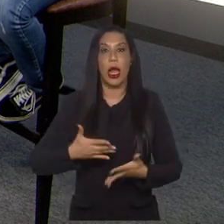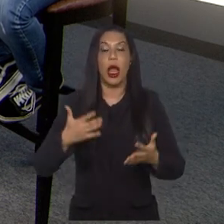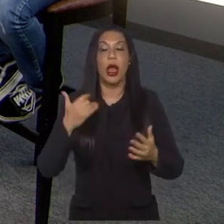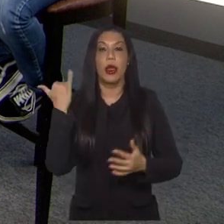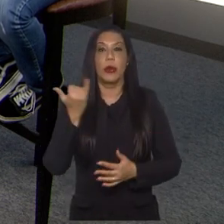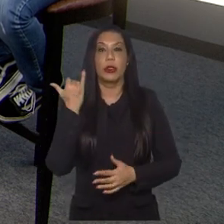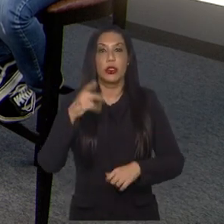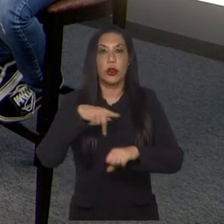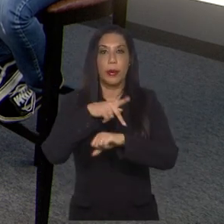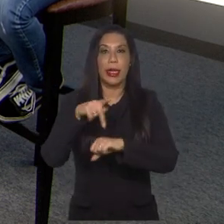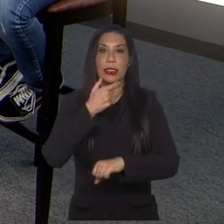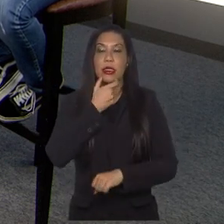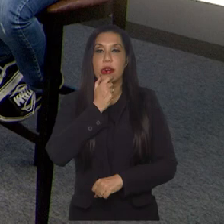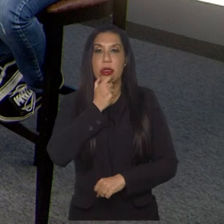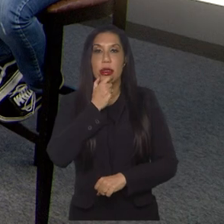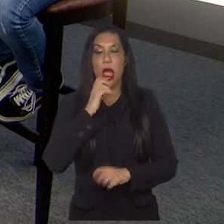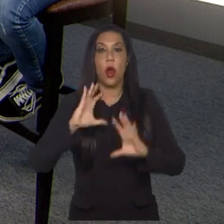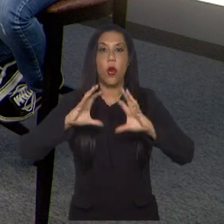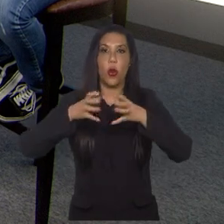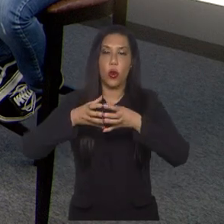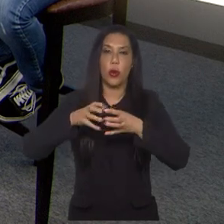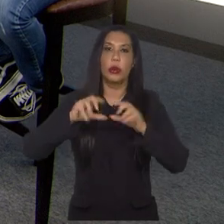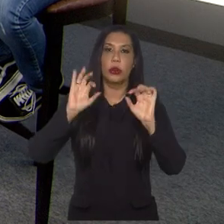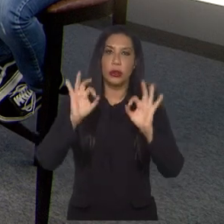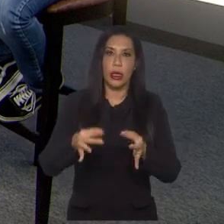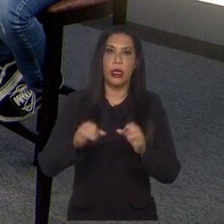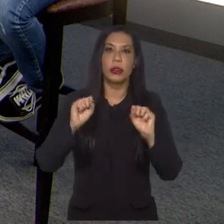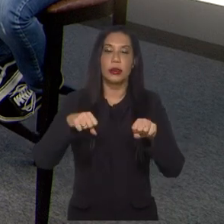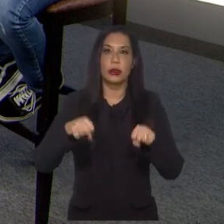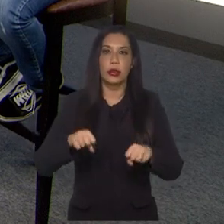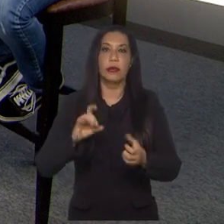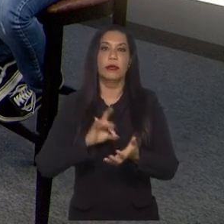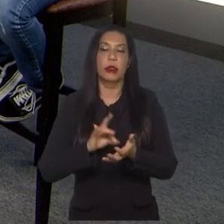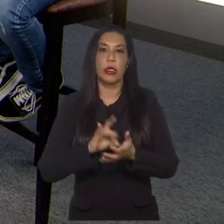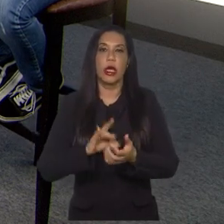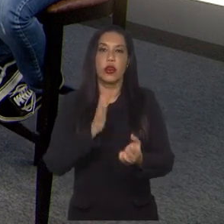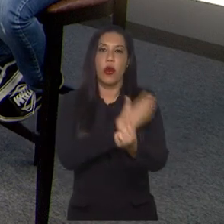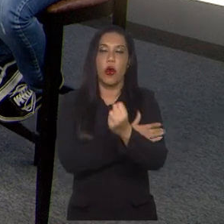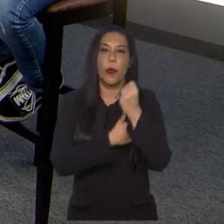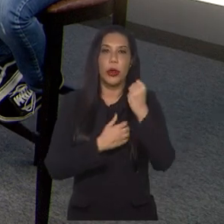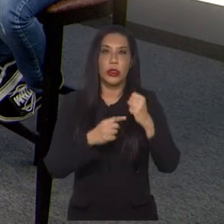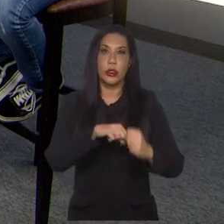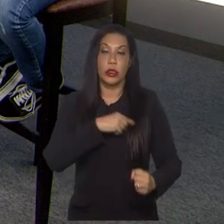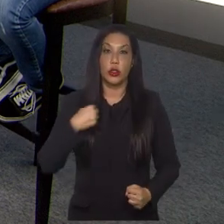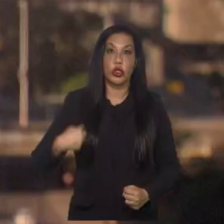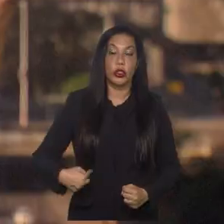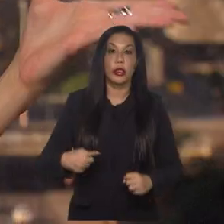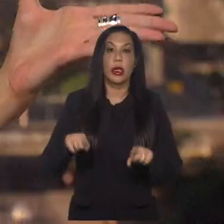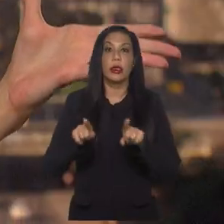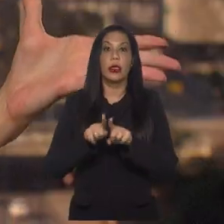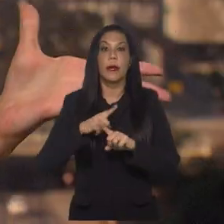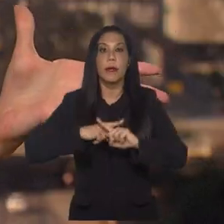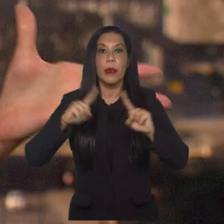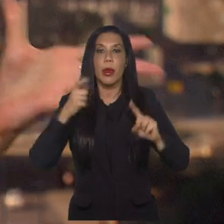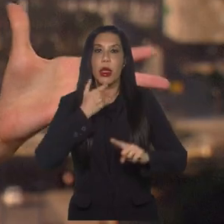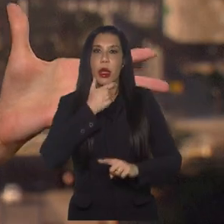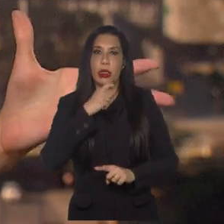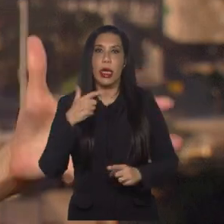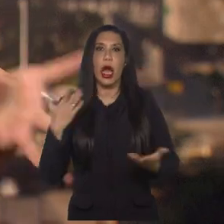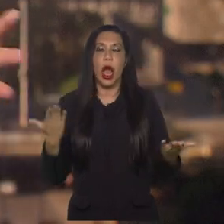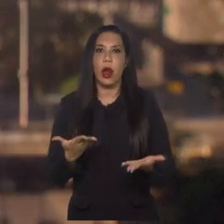da Inglaterra. Estamos falando desse grupo que realmente tem outras potências aí, a China e tudo mais, mas a Inglaterra